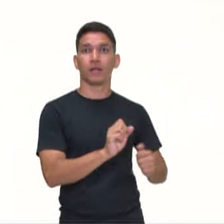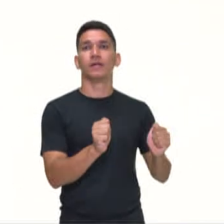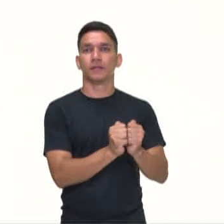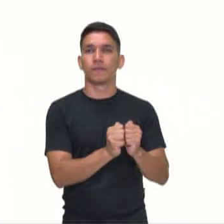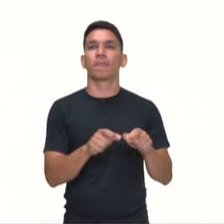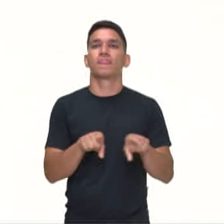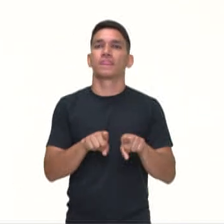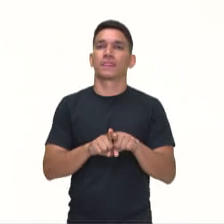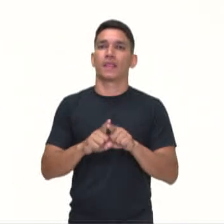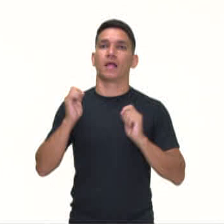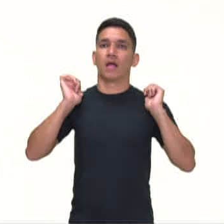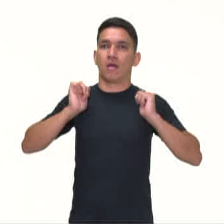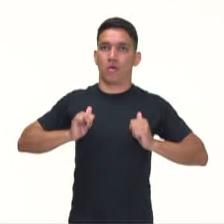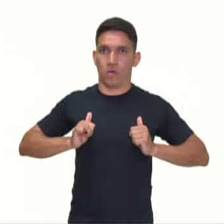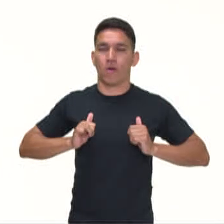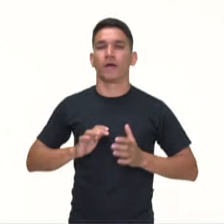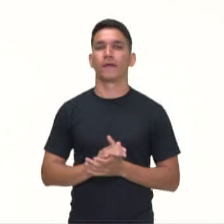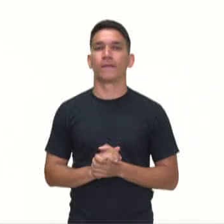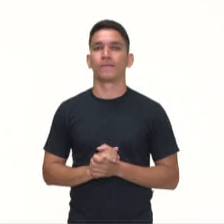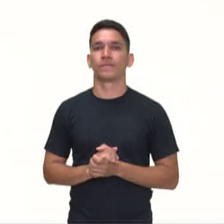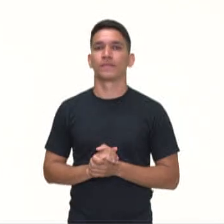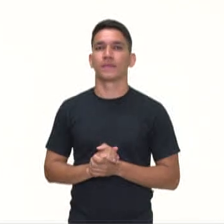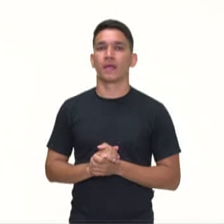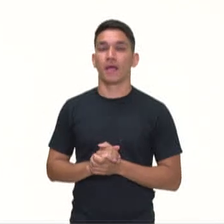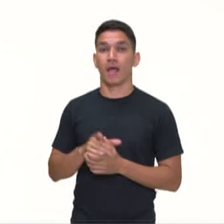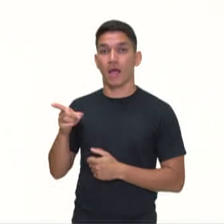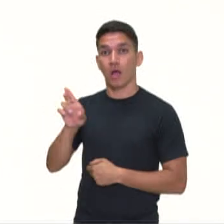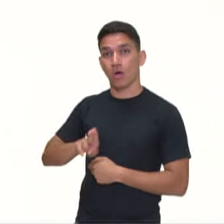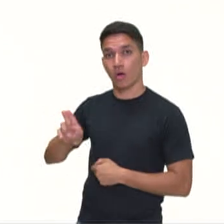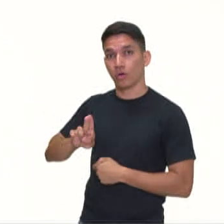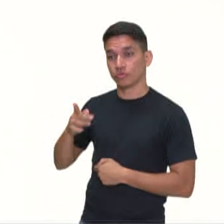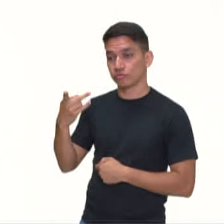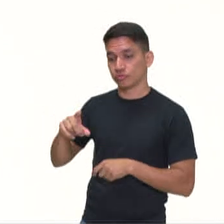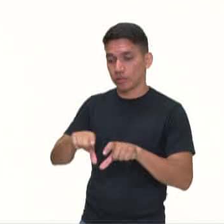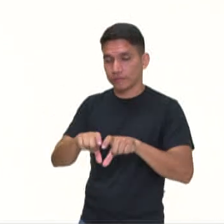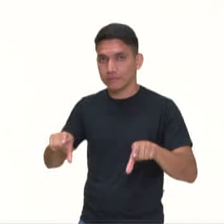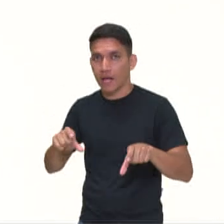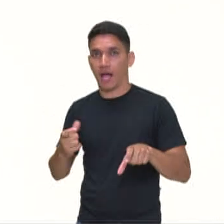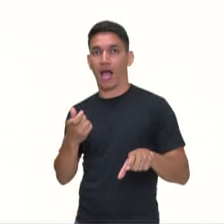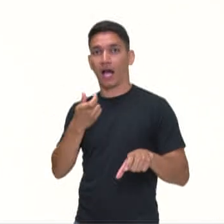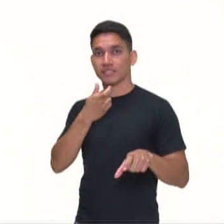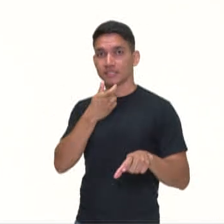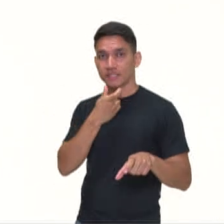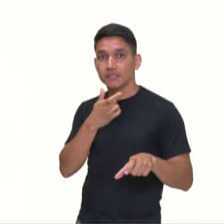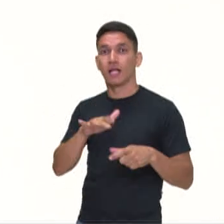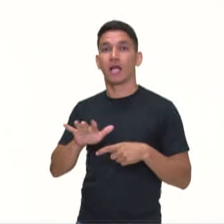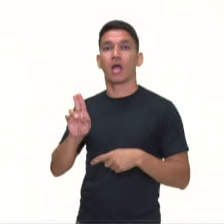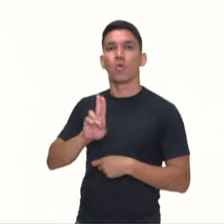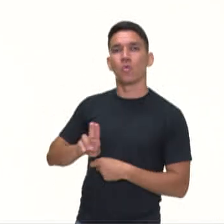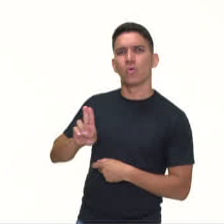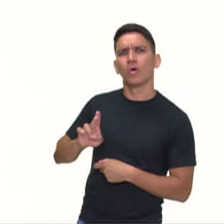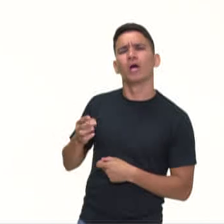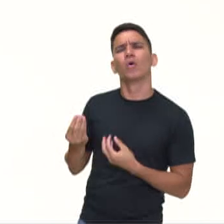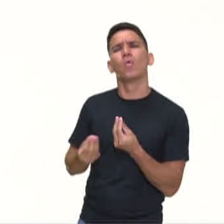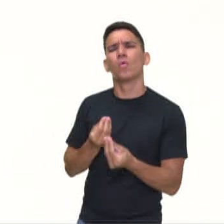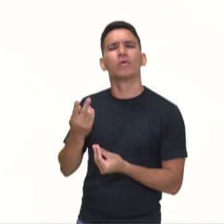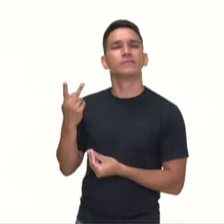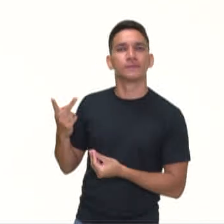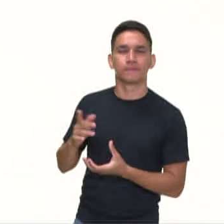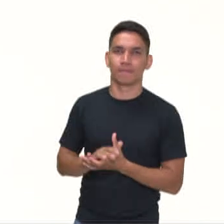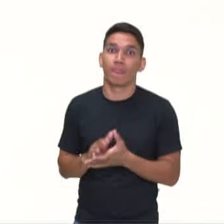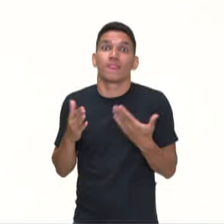in the closet, so she runs outside in her sneakers. She joins her friends to go sledding. Então aqui a ideia